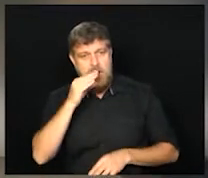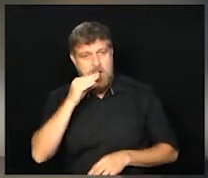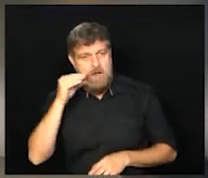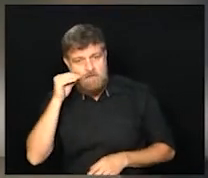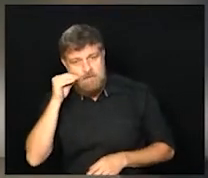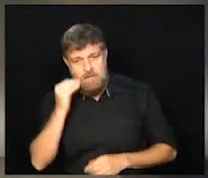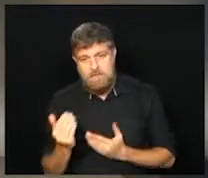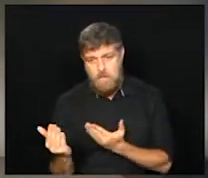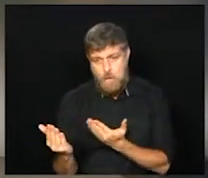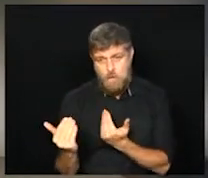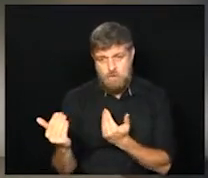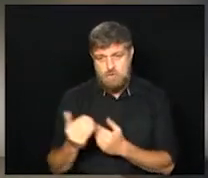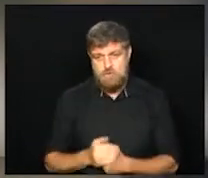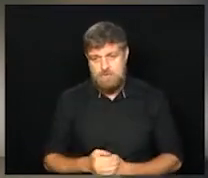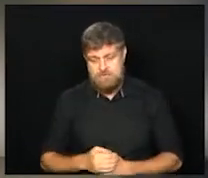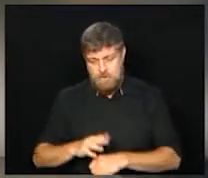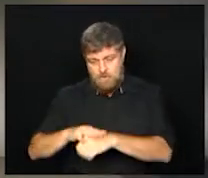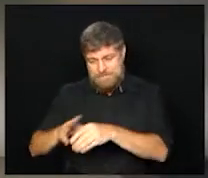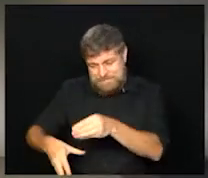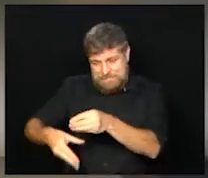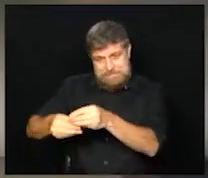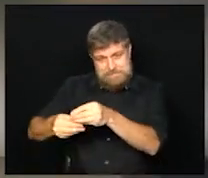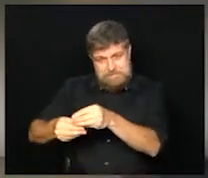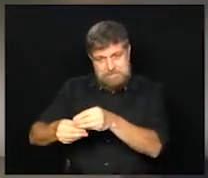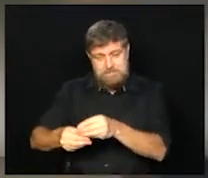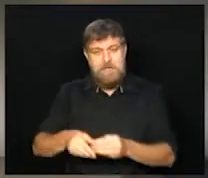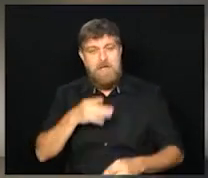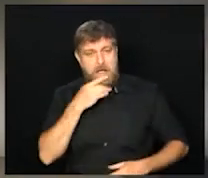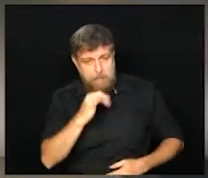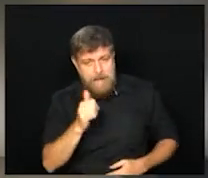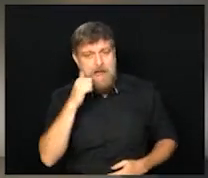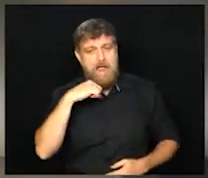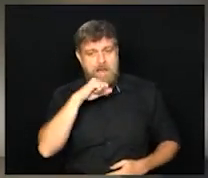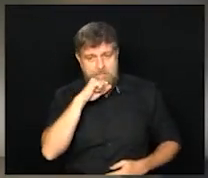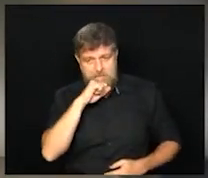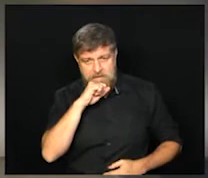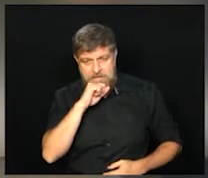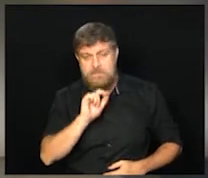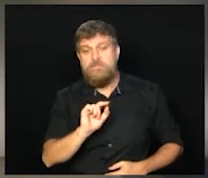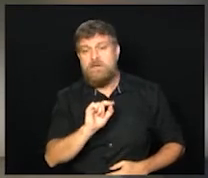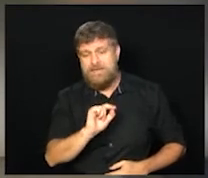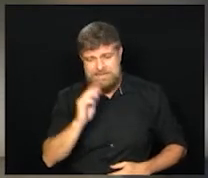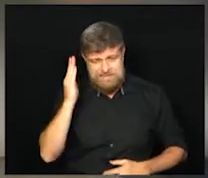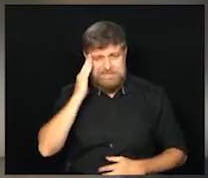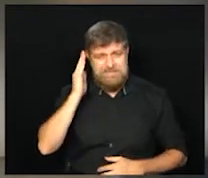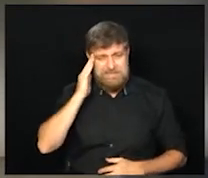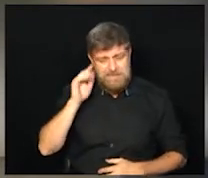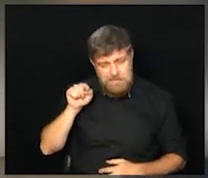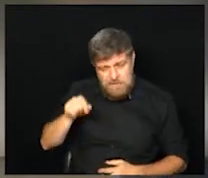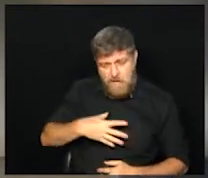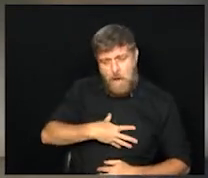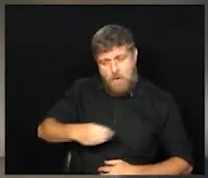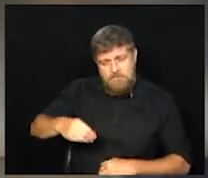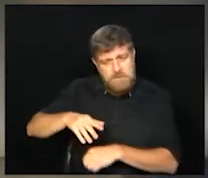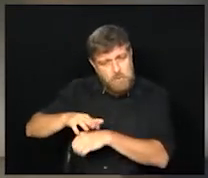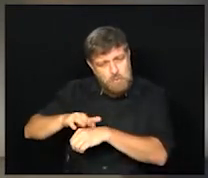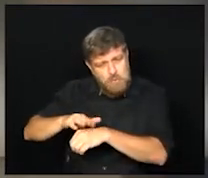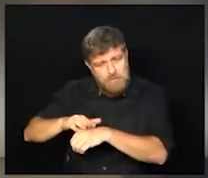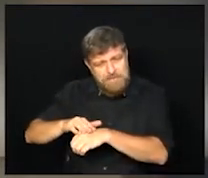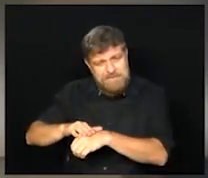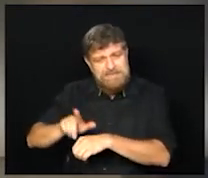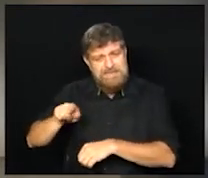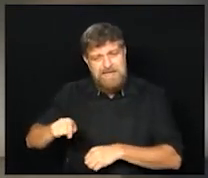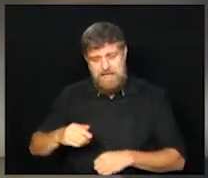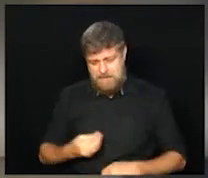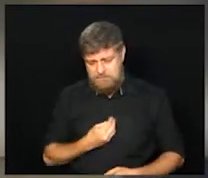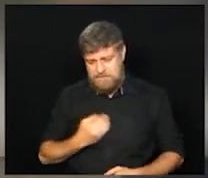os jovens com comorbidades, para quem é pai, para quem é mãe e sabe da importância da vida do seu